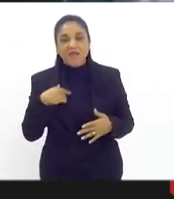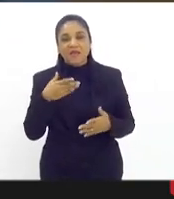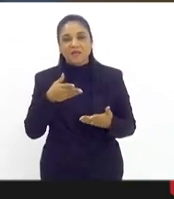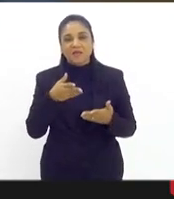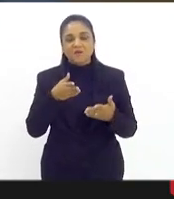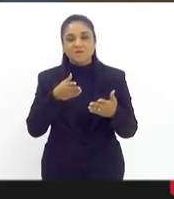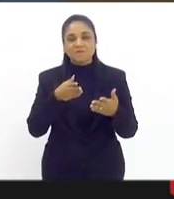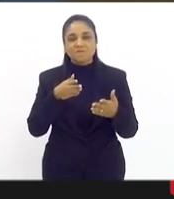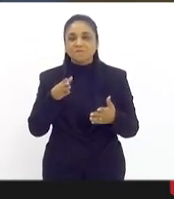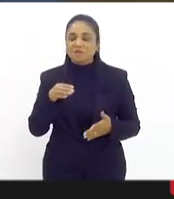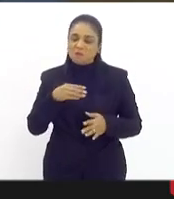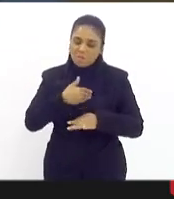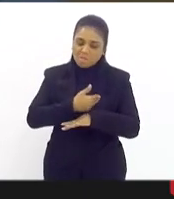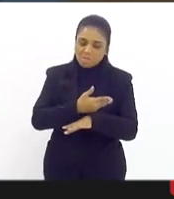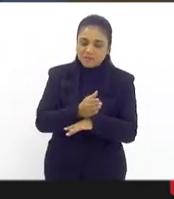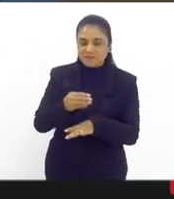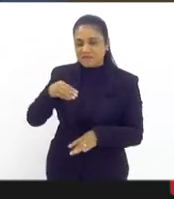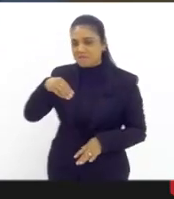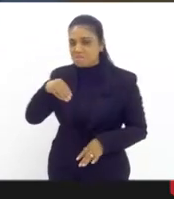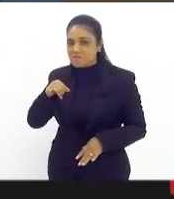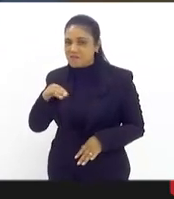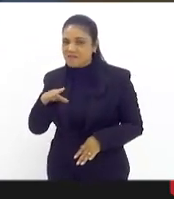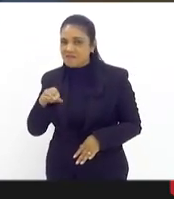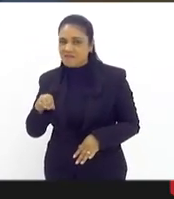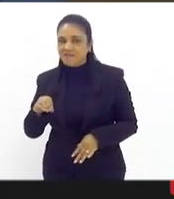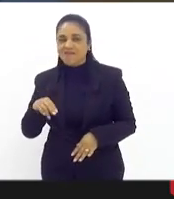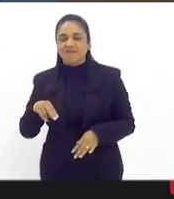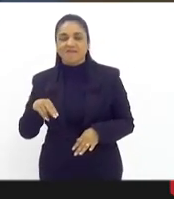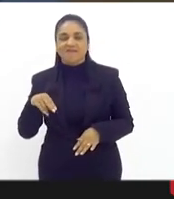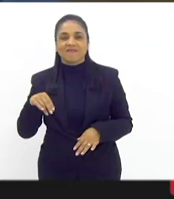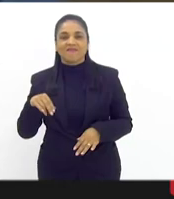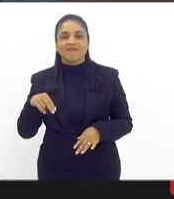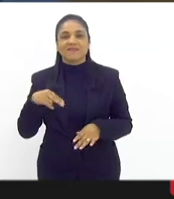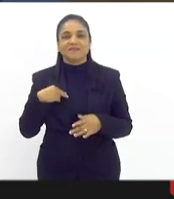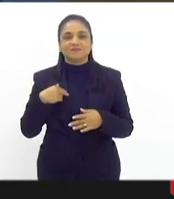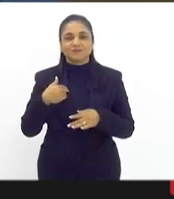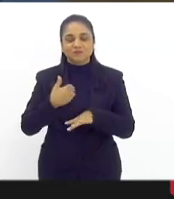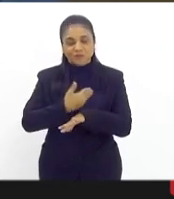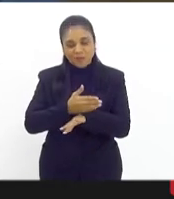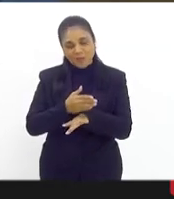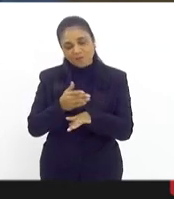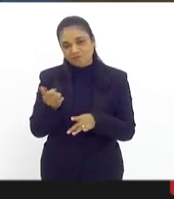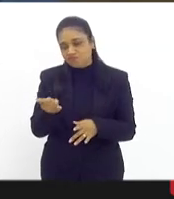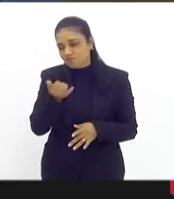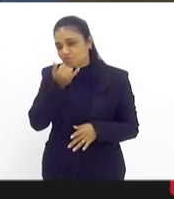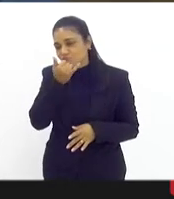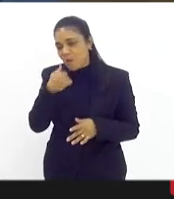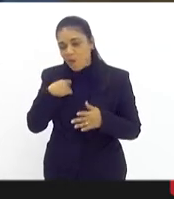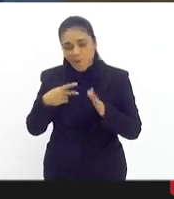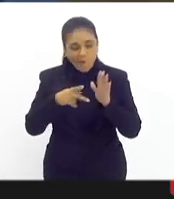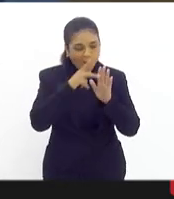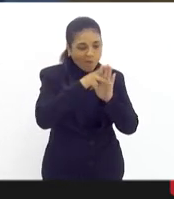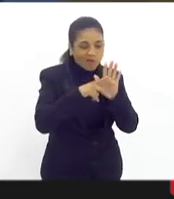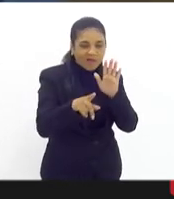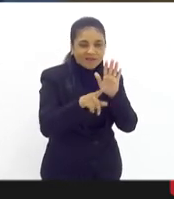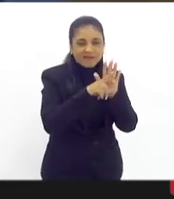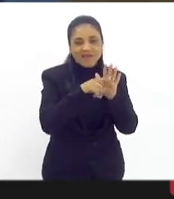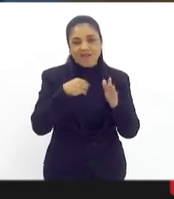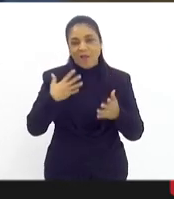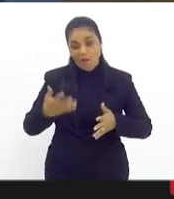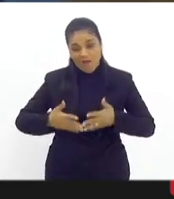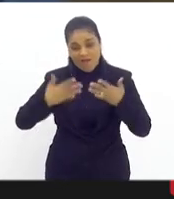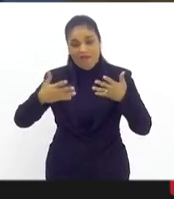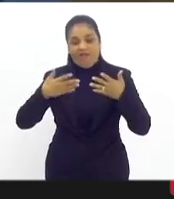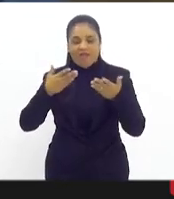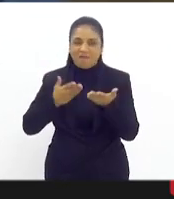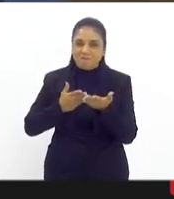tempo, Mink, me desculpe. Não, mas imagina. Eu estou muito entusiasmado com a hipótese de votar esse projeto de lei, que não é, você não vai resolver